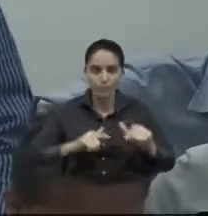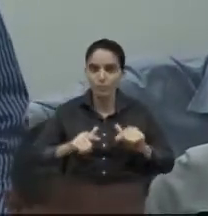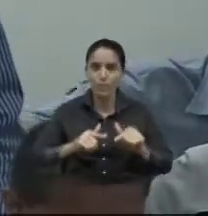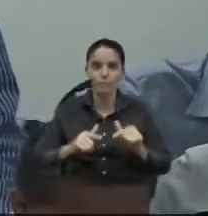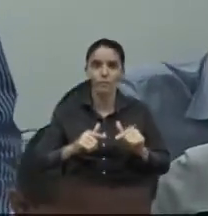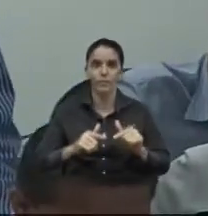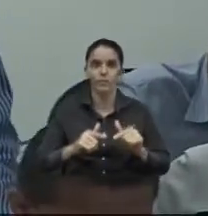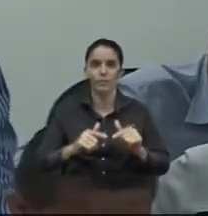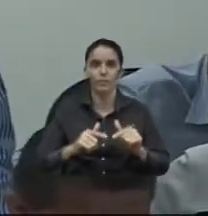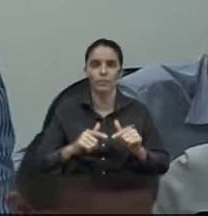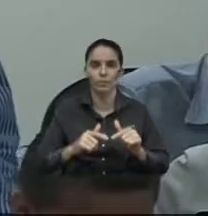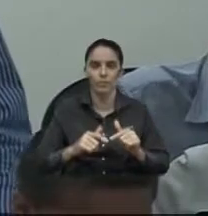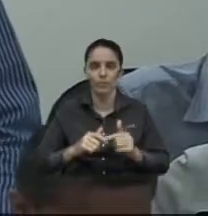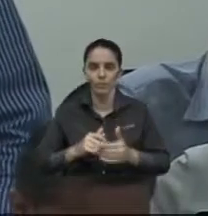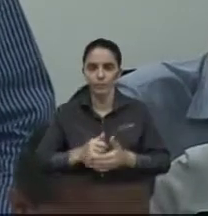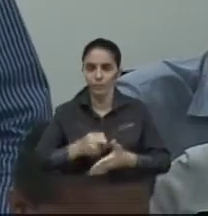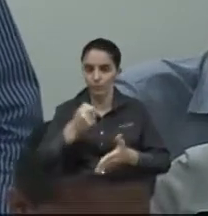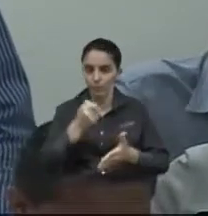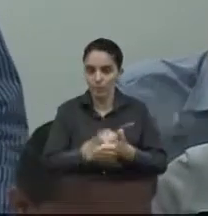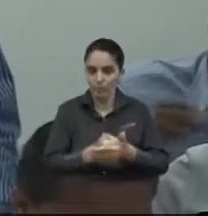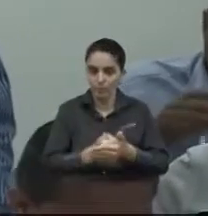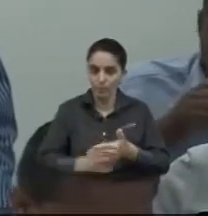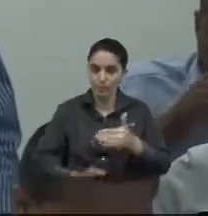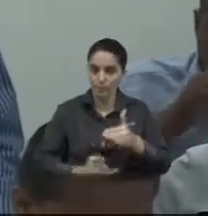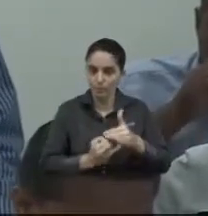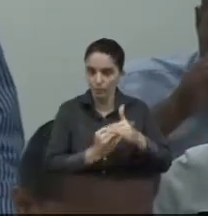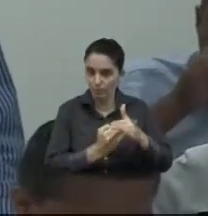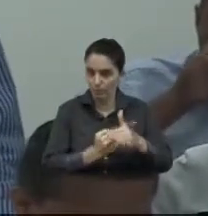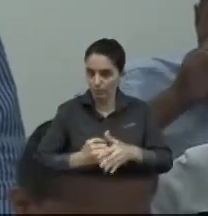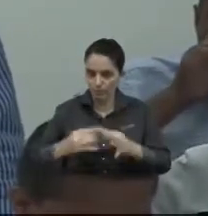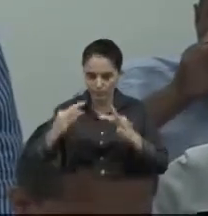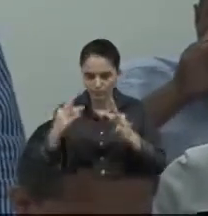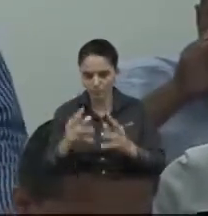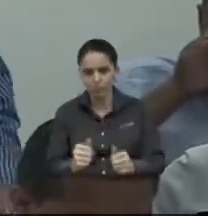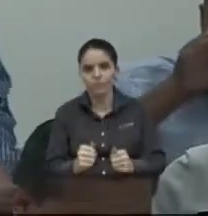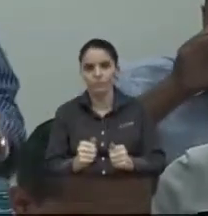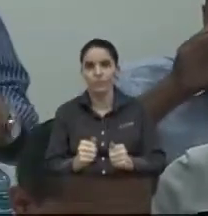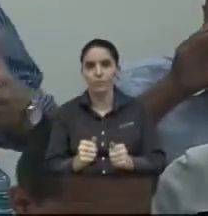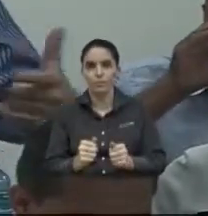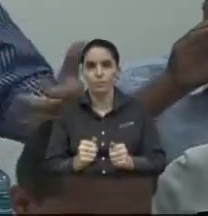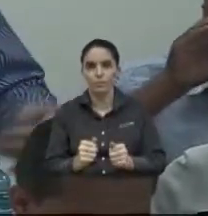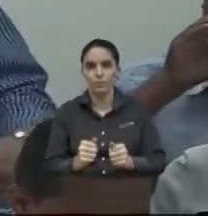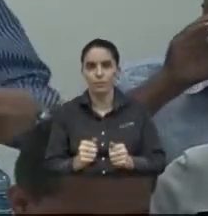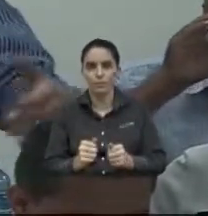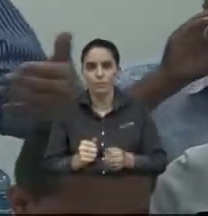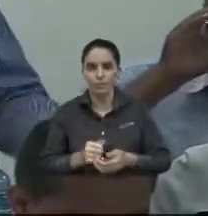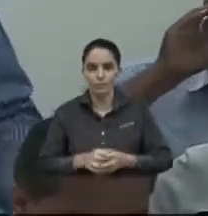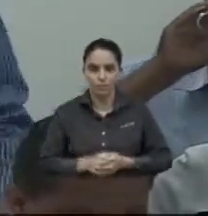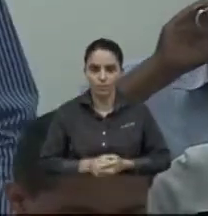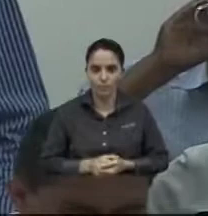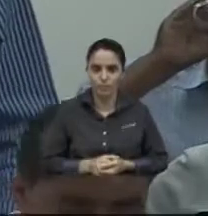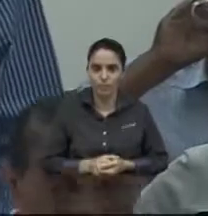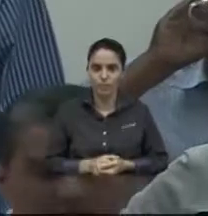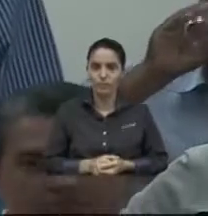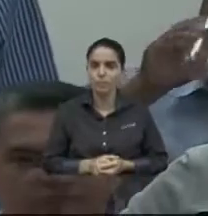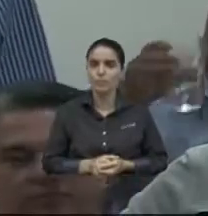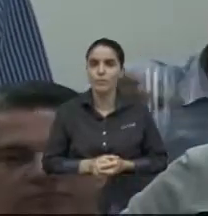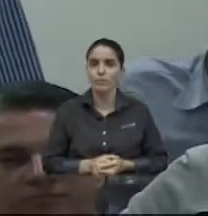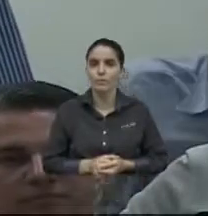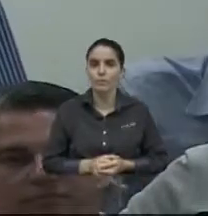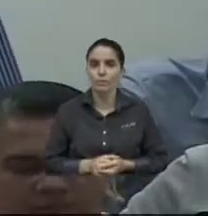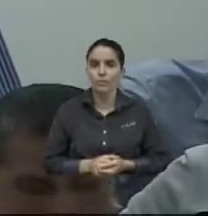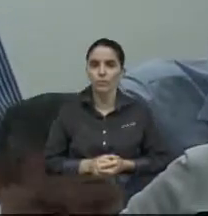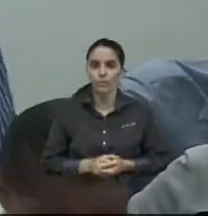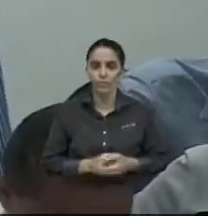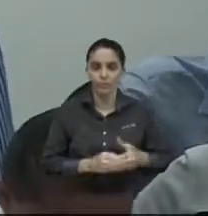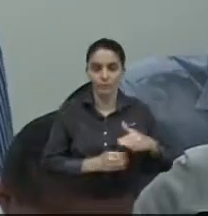paga aqueles impostos que no pequeno é pouco, mas no juntar de 10, 20 empresas de 20